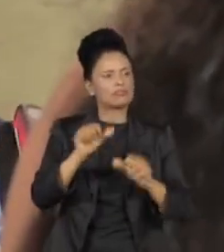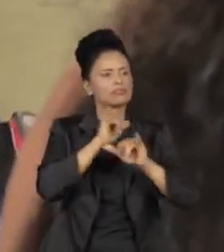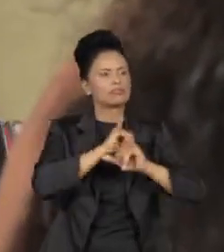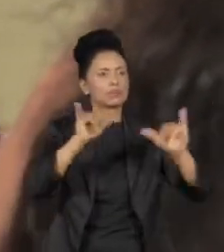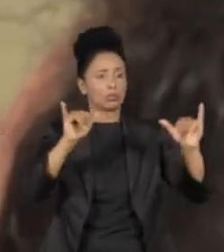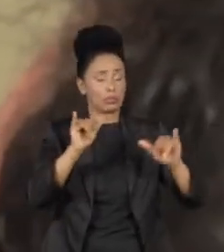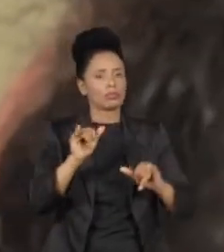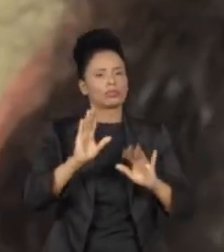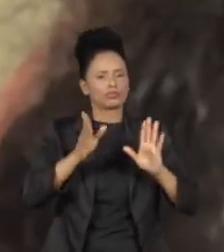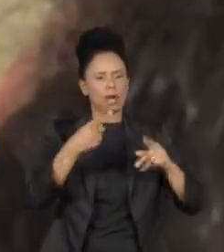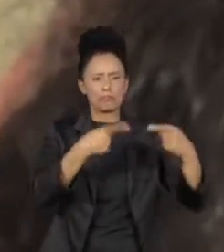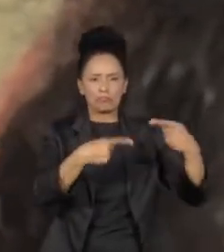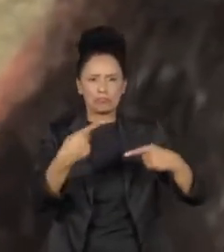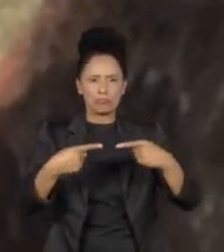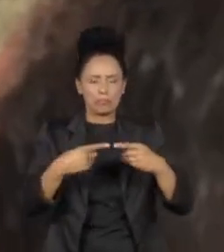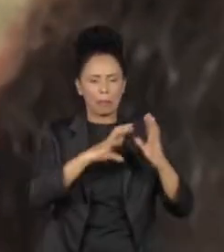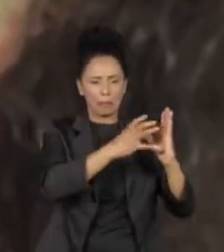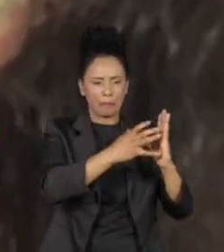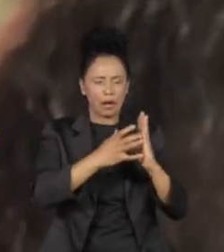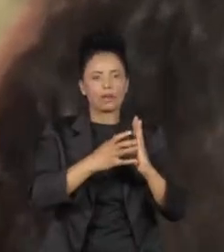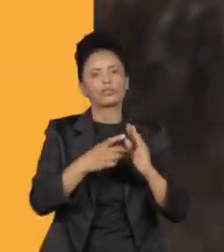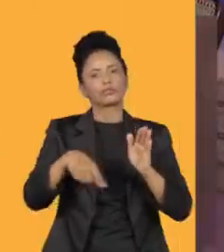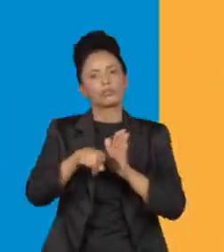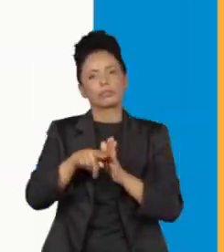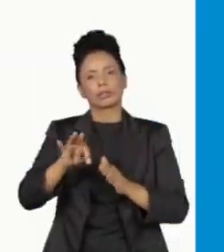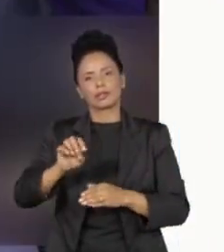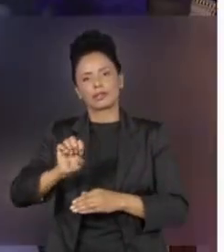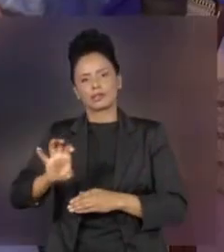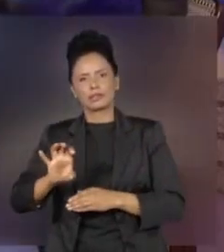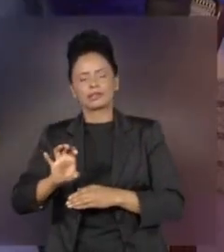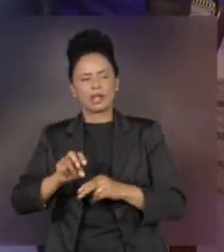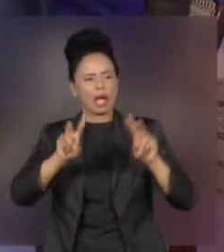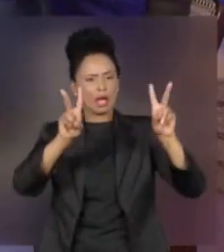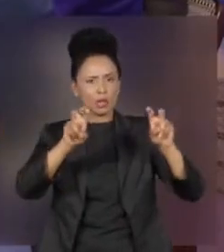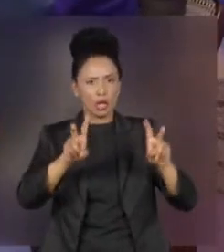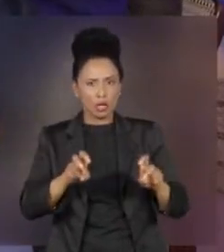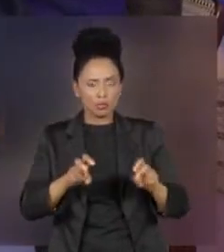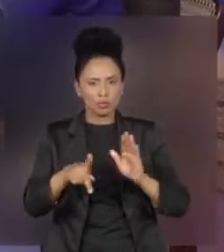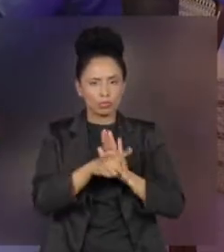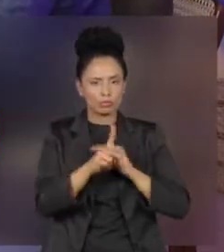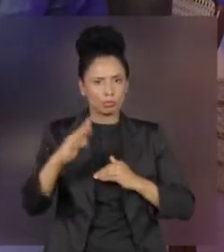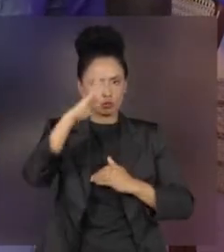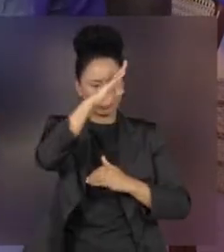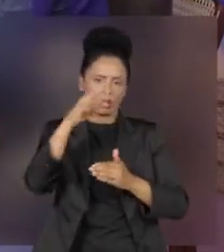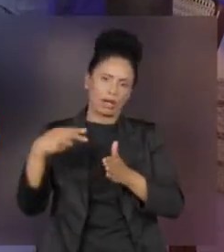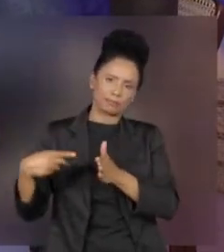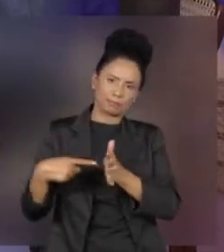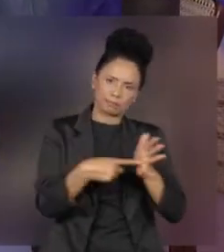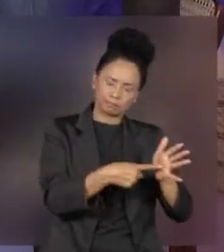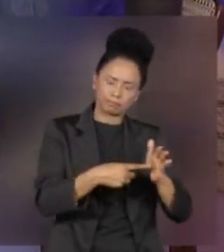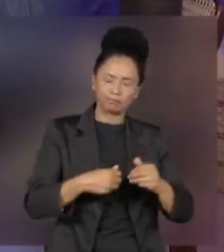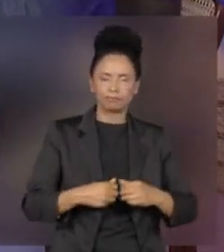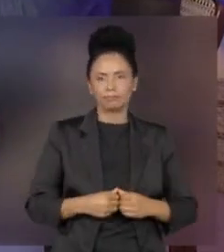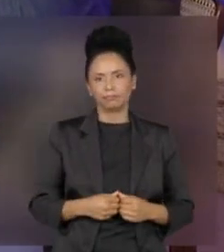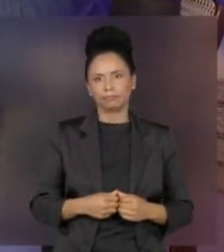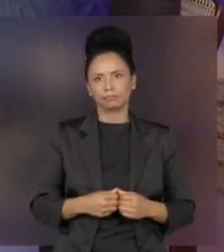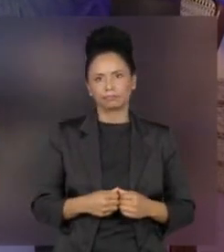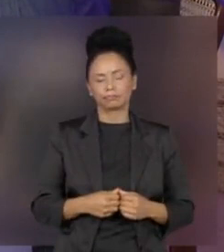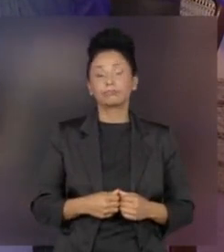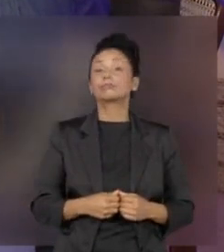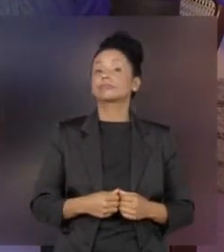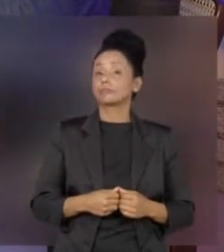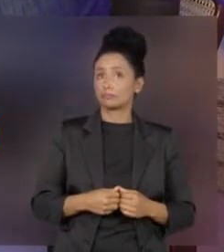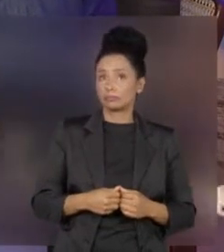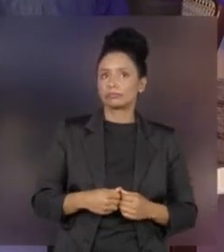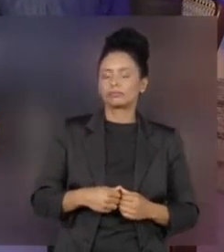o TSE as denúncias feitas por Bolsonaro. Durante entrevista ao podcast O Brasil Pode Mais, apresentado pelo ator